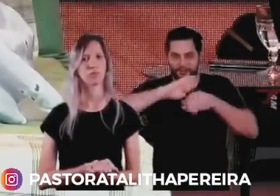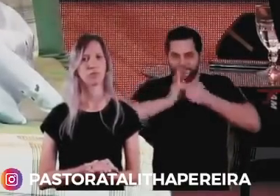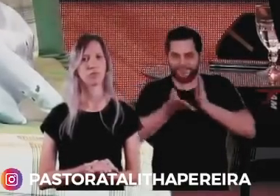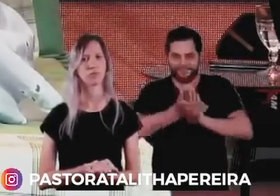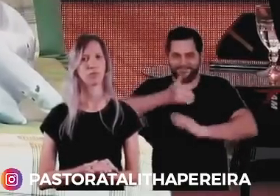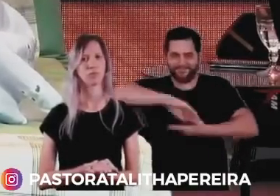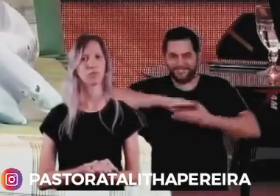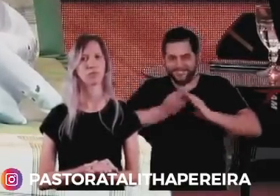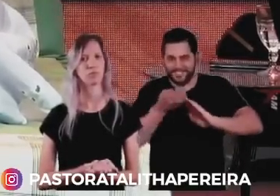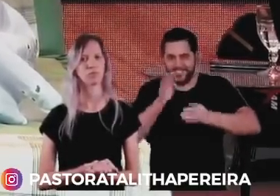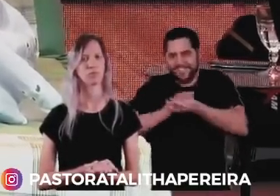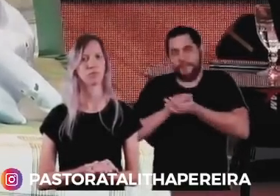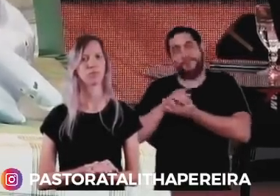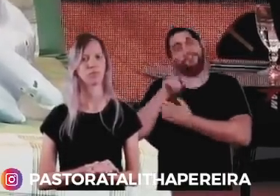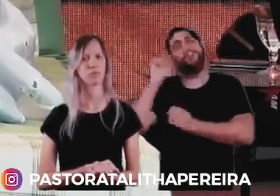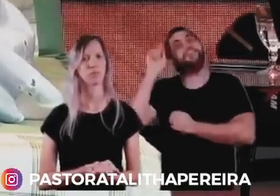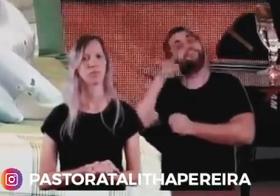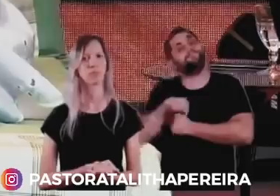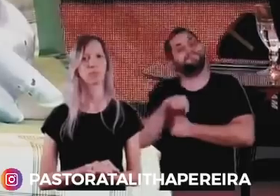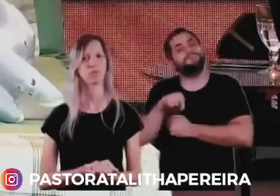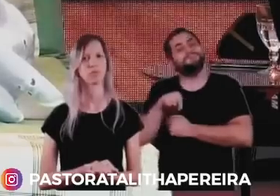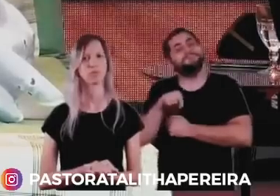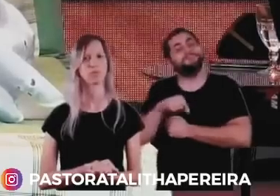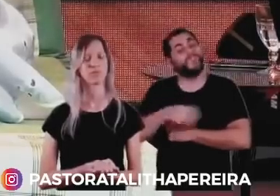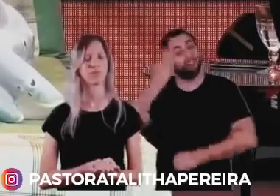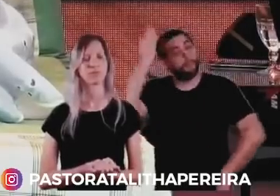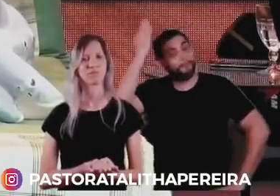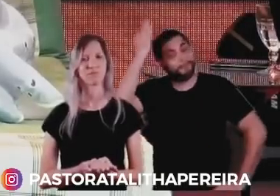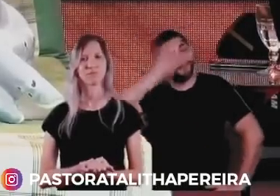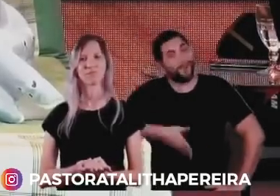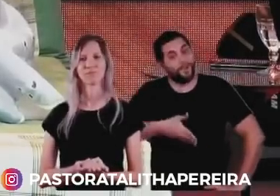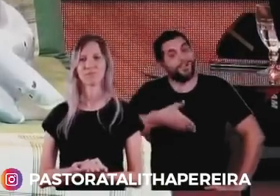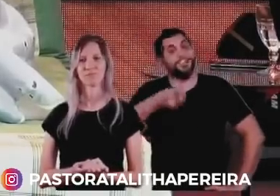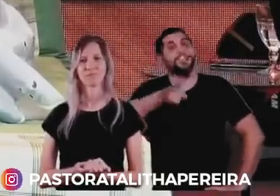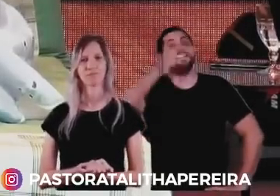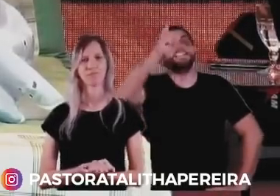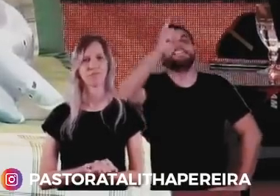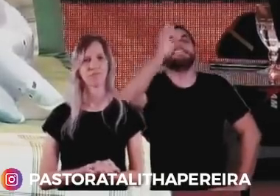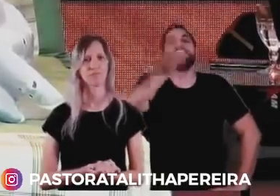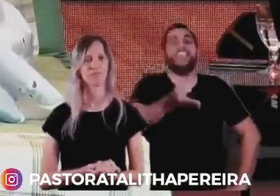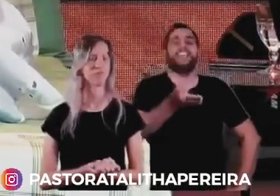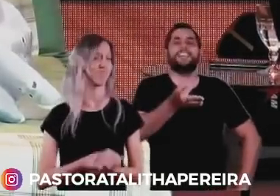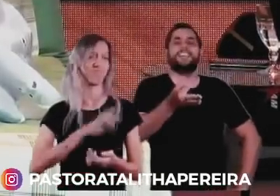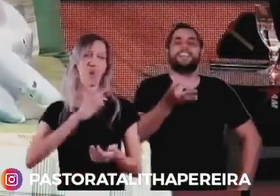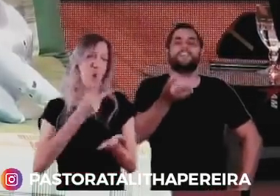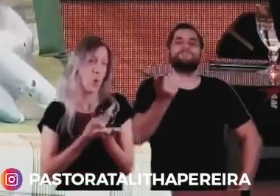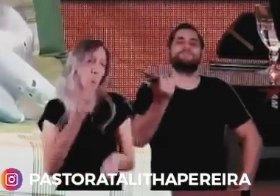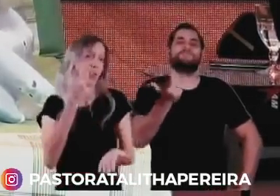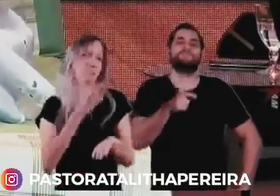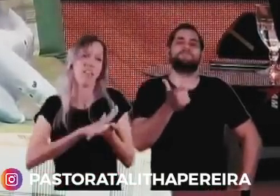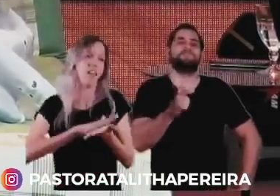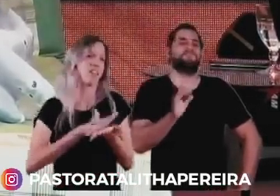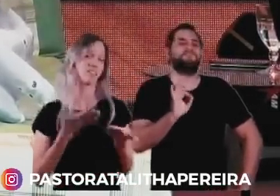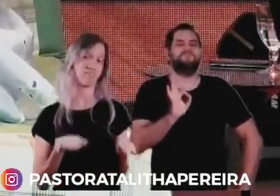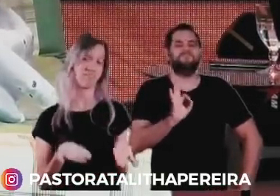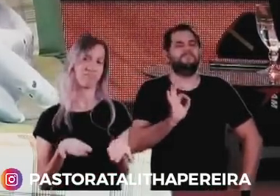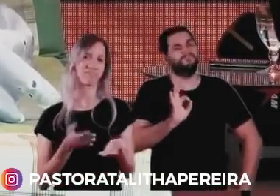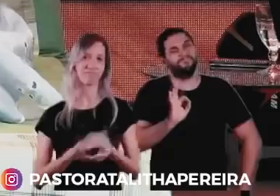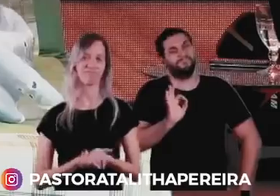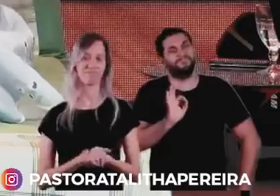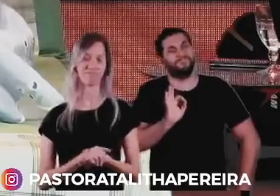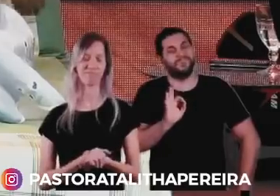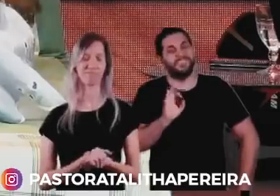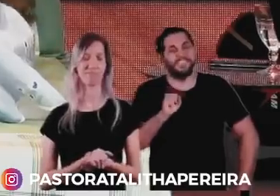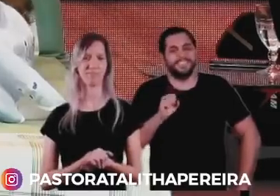Se o lençol amanhecer dobrado, meu irmão, é prova certa. De que não houve nada. Que não rolou. Se